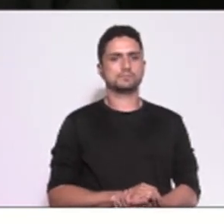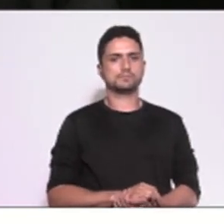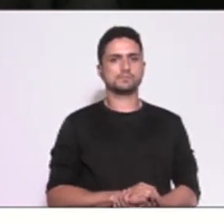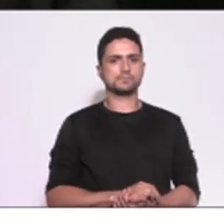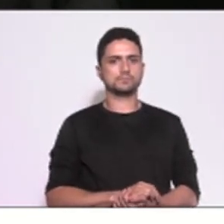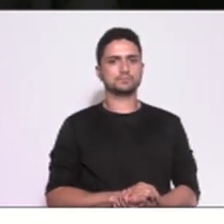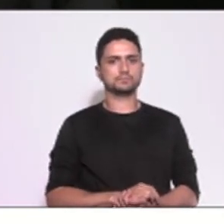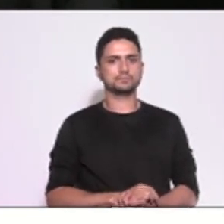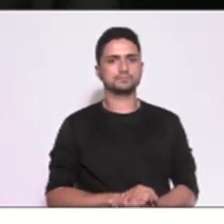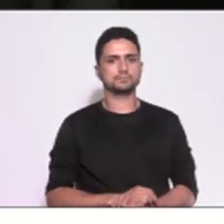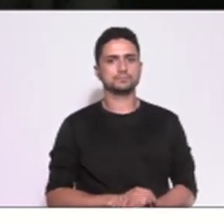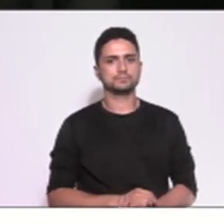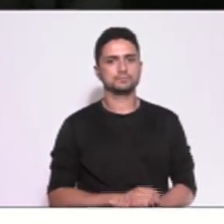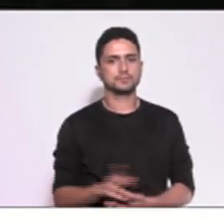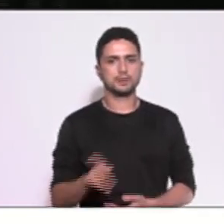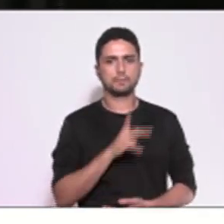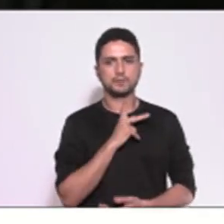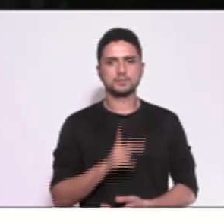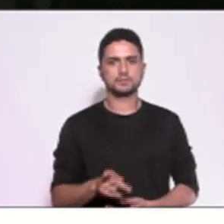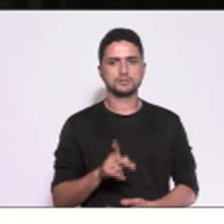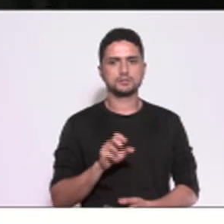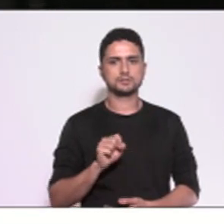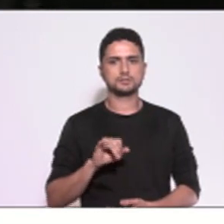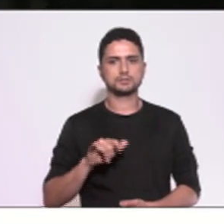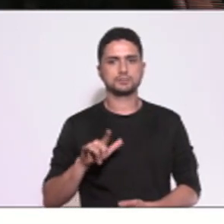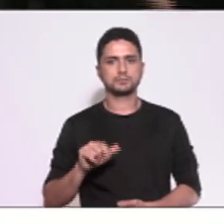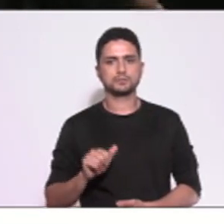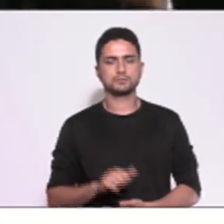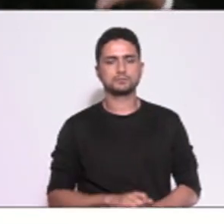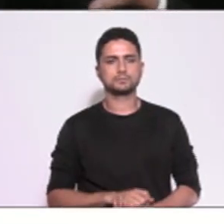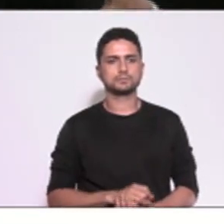O Miro, presidente do CIB.